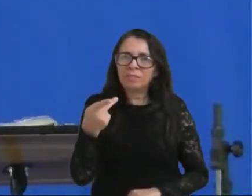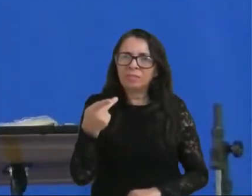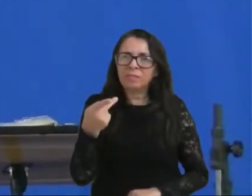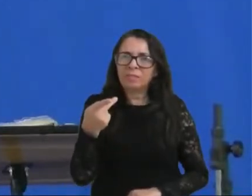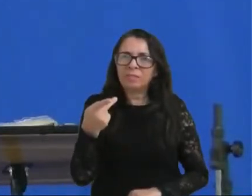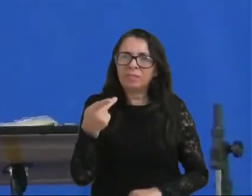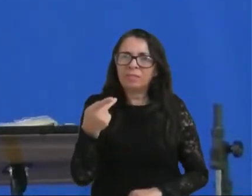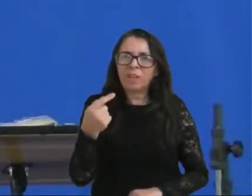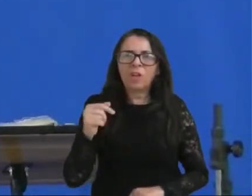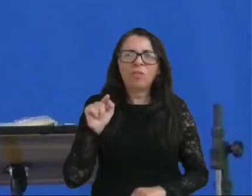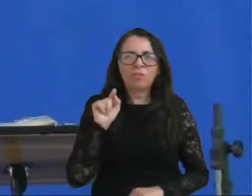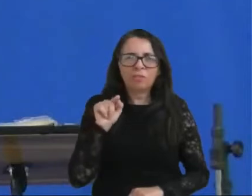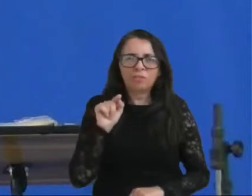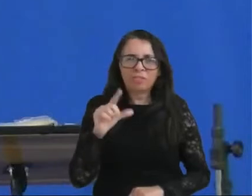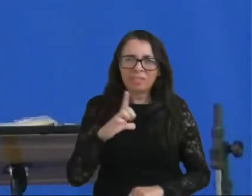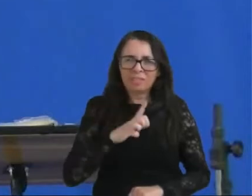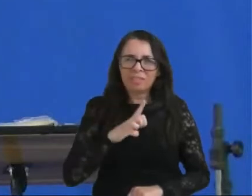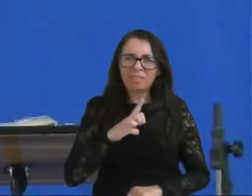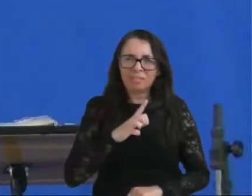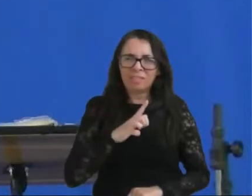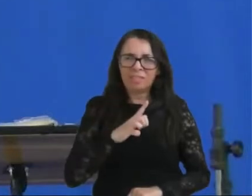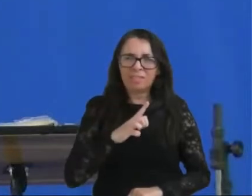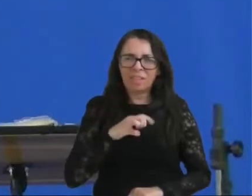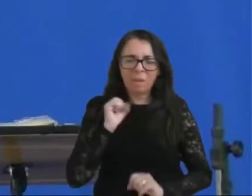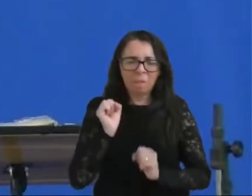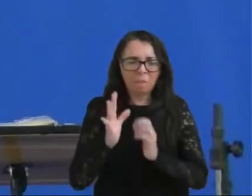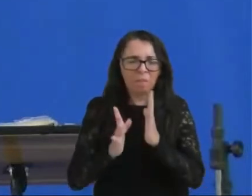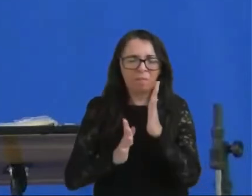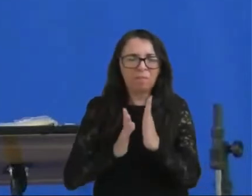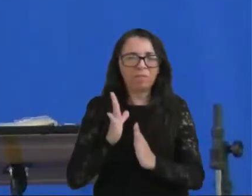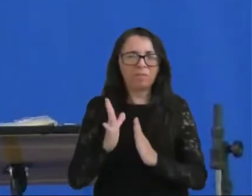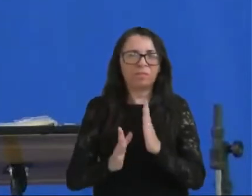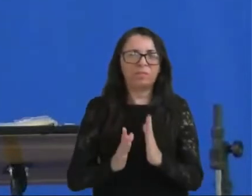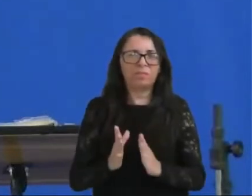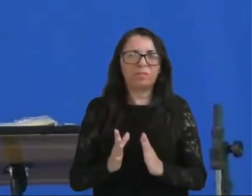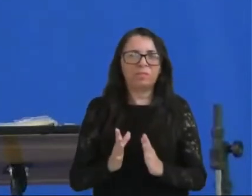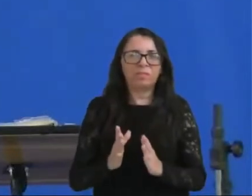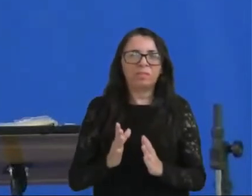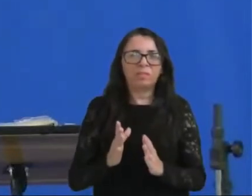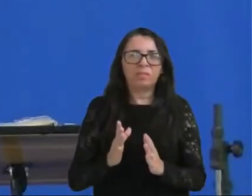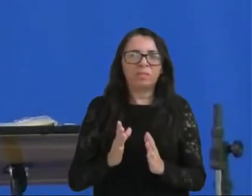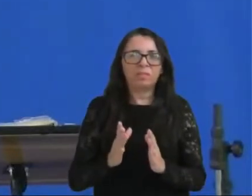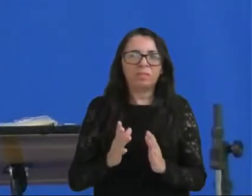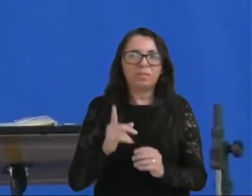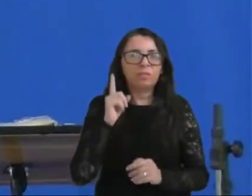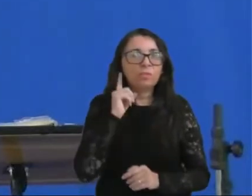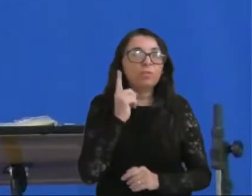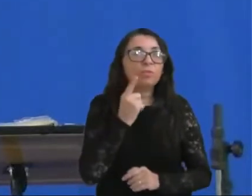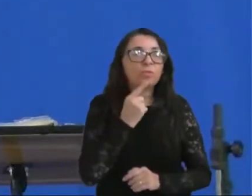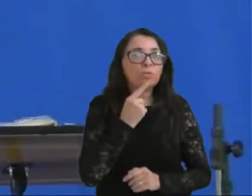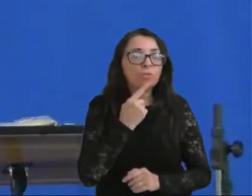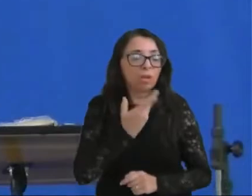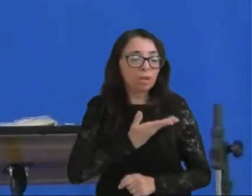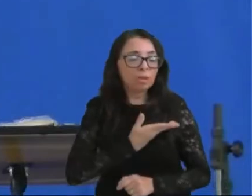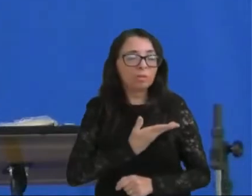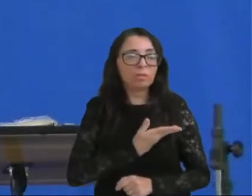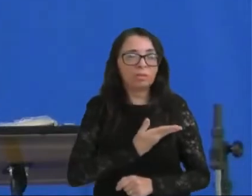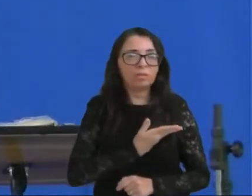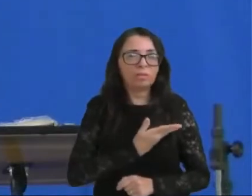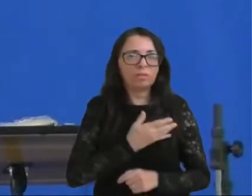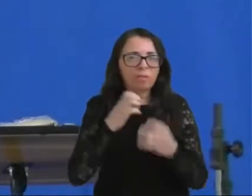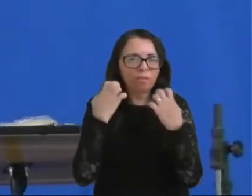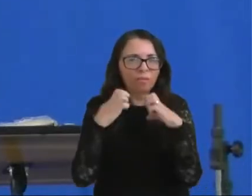Terceira virtude que Jesus mostra aqui para sua noiva, a sua igreja, era uma igreja perseverante